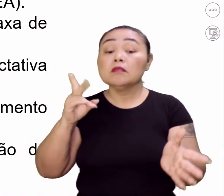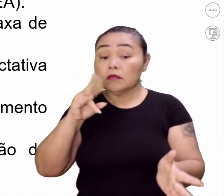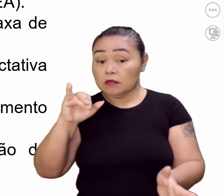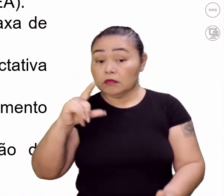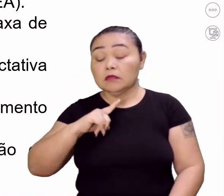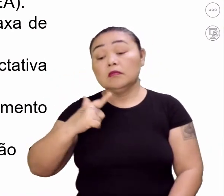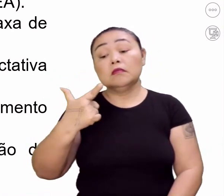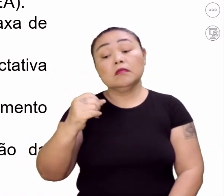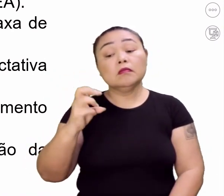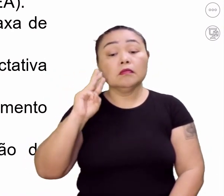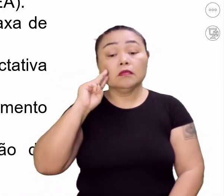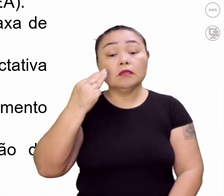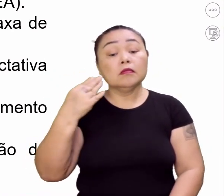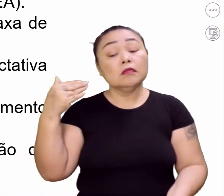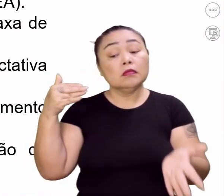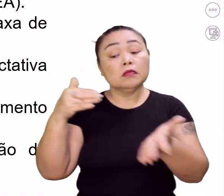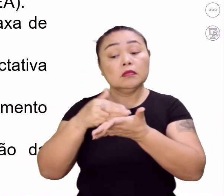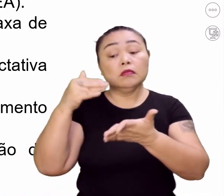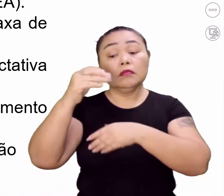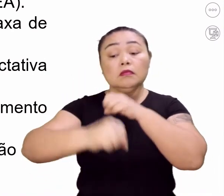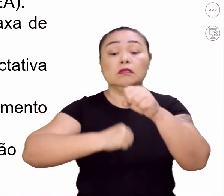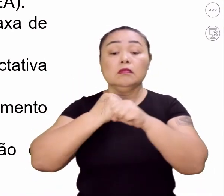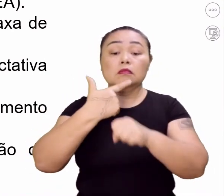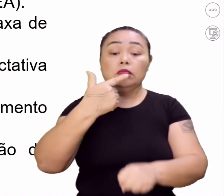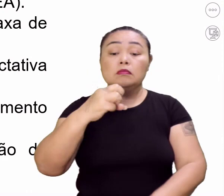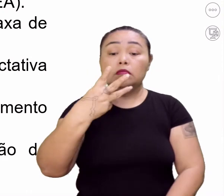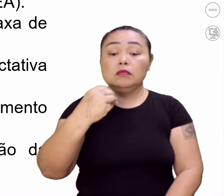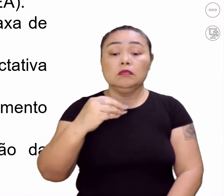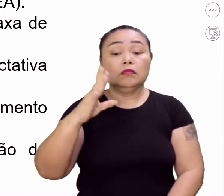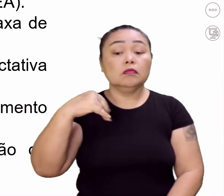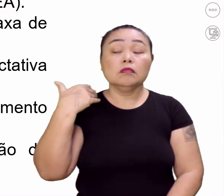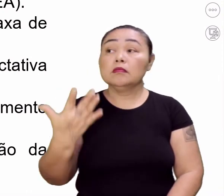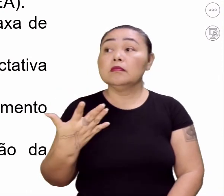até 2030. Então,